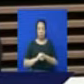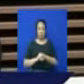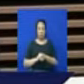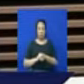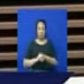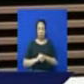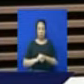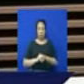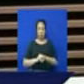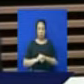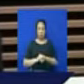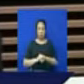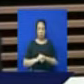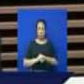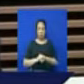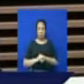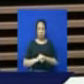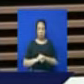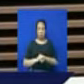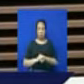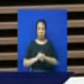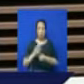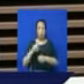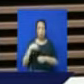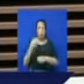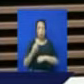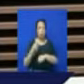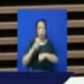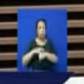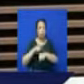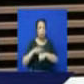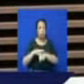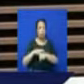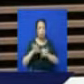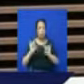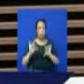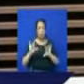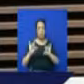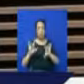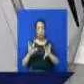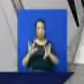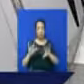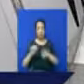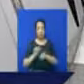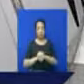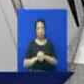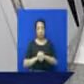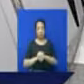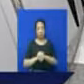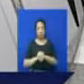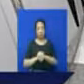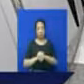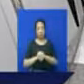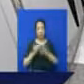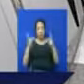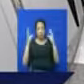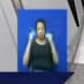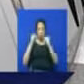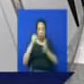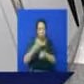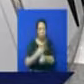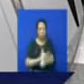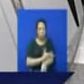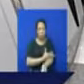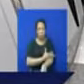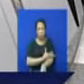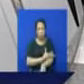Passamos agora para um outro momento especial desta noite, realmente muito emocionante,